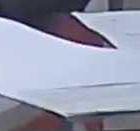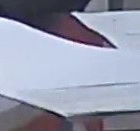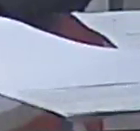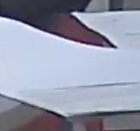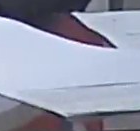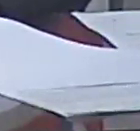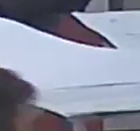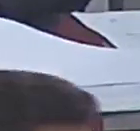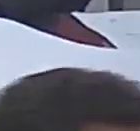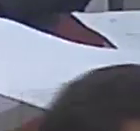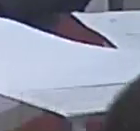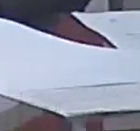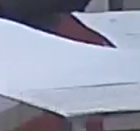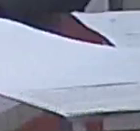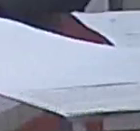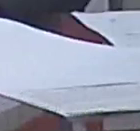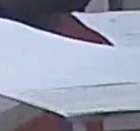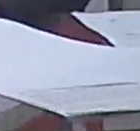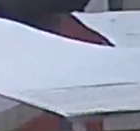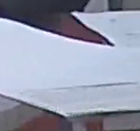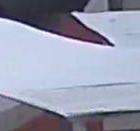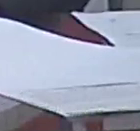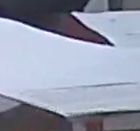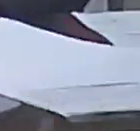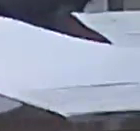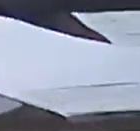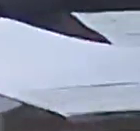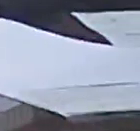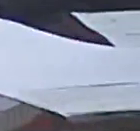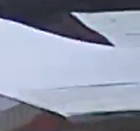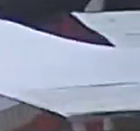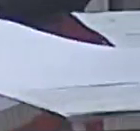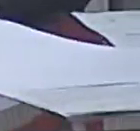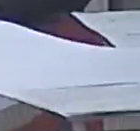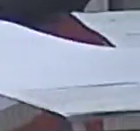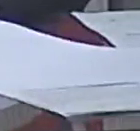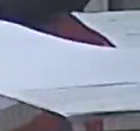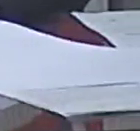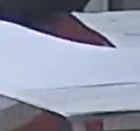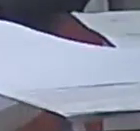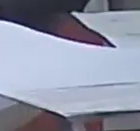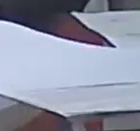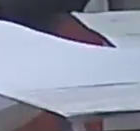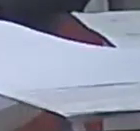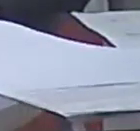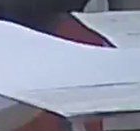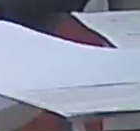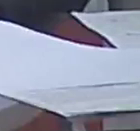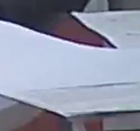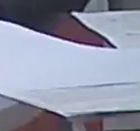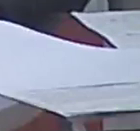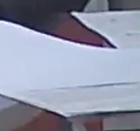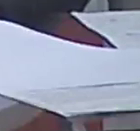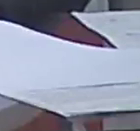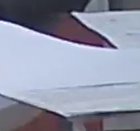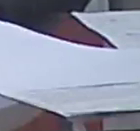relevantes serviços prestados ao município. Requerimento 53-2019, requer a consignação em ata e voto de congratulação ao senhor Ilza Pontes de